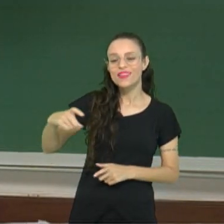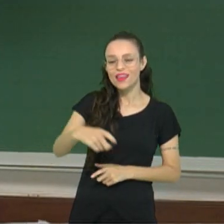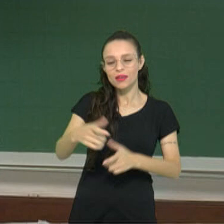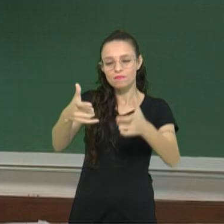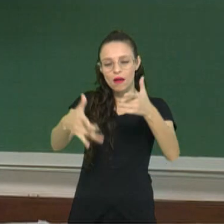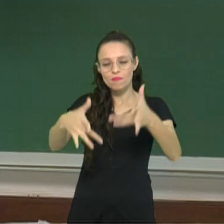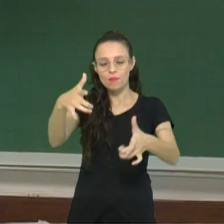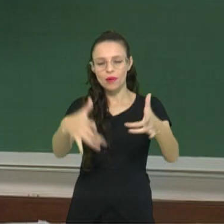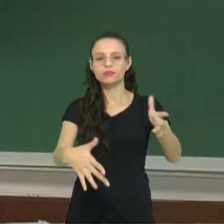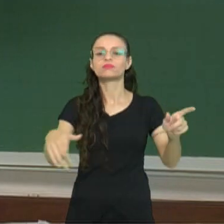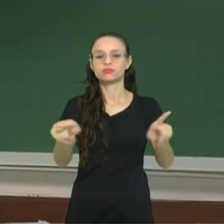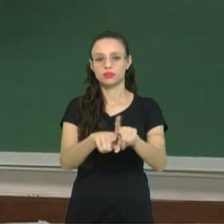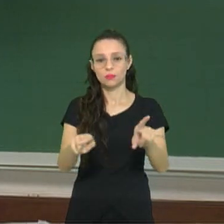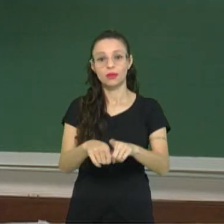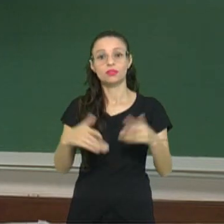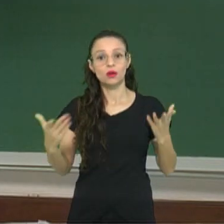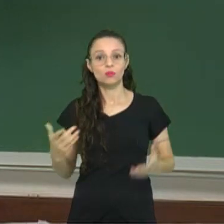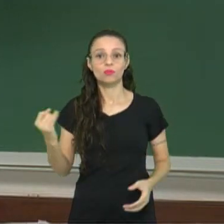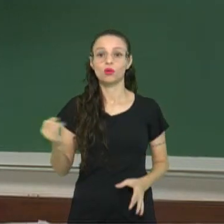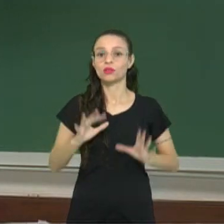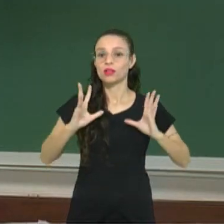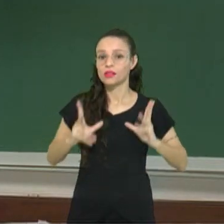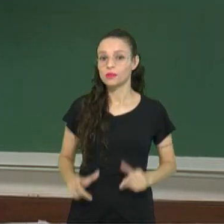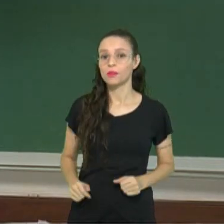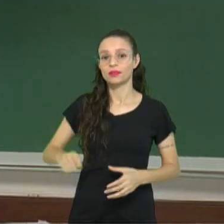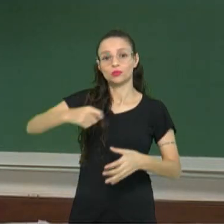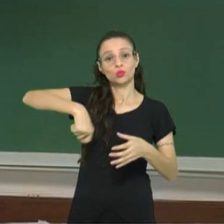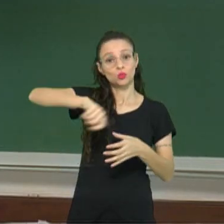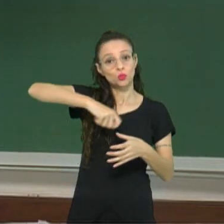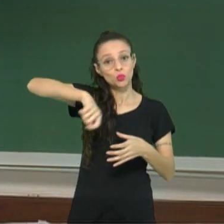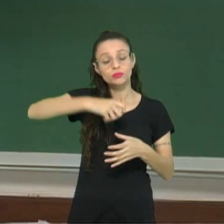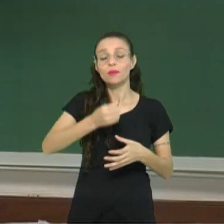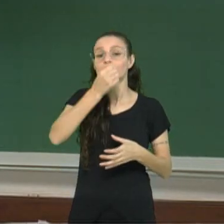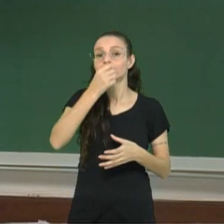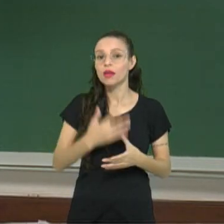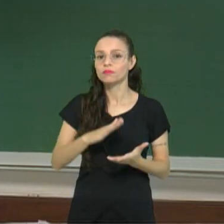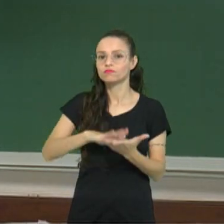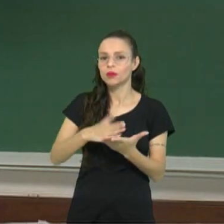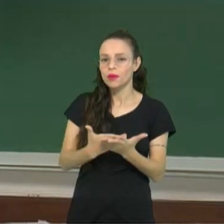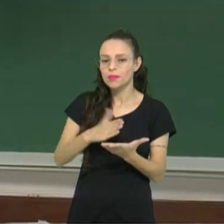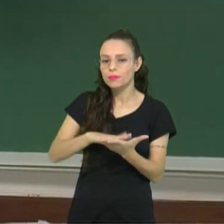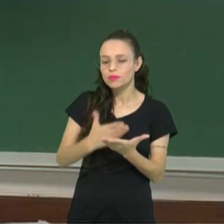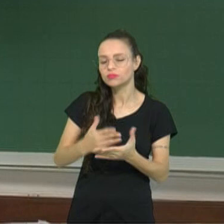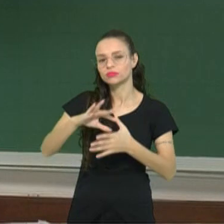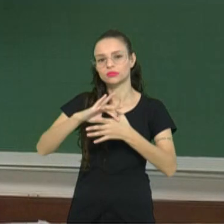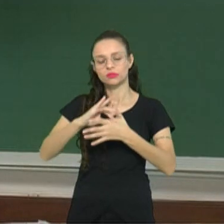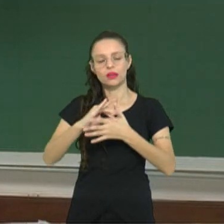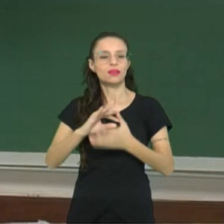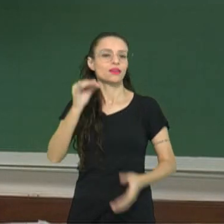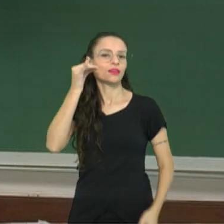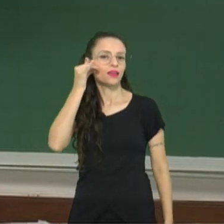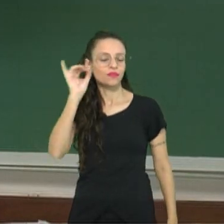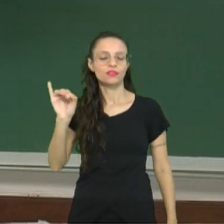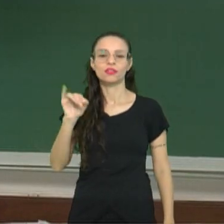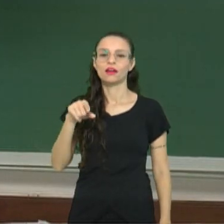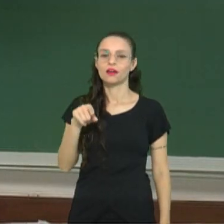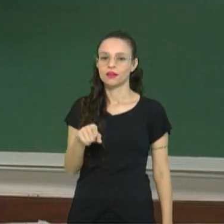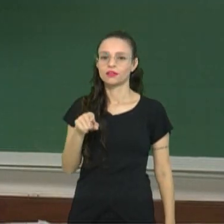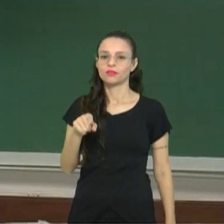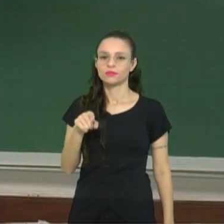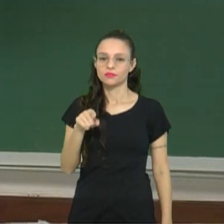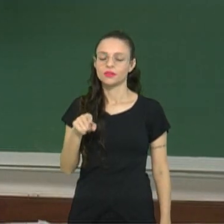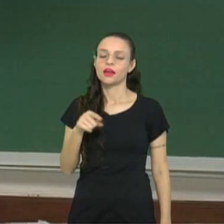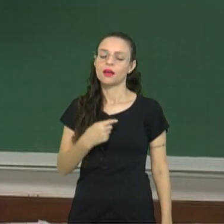né? Então, logicamente, a higienização, cozinhar bem os alimentos, né? Ou seja, preparar bem esse alimento para tentar evitar